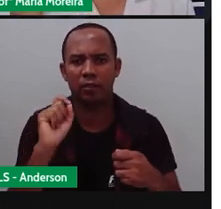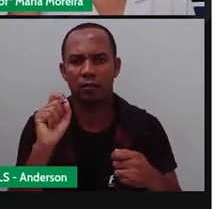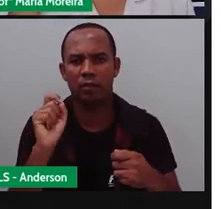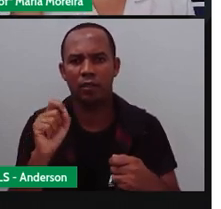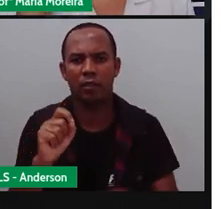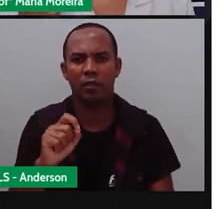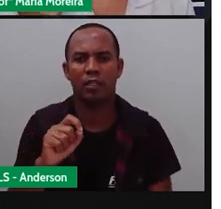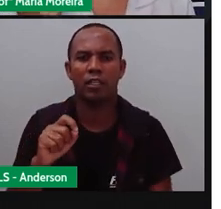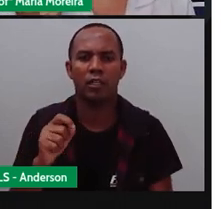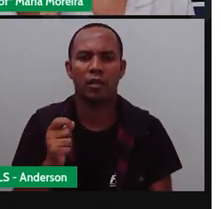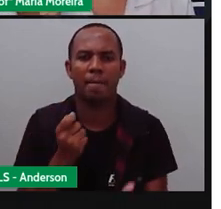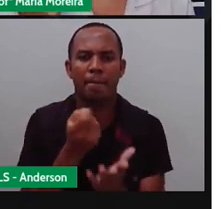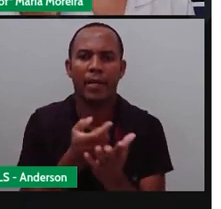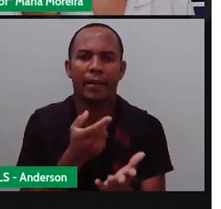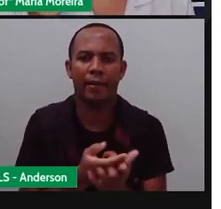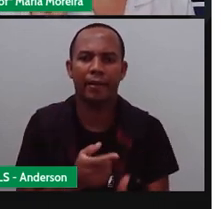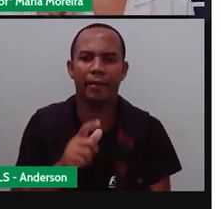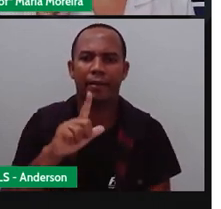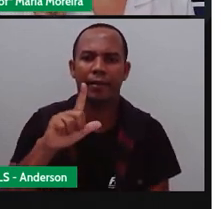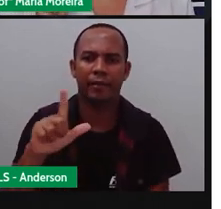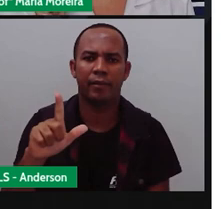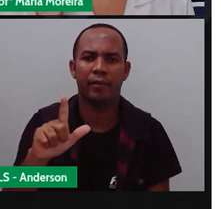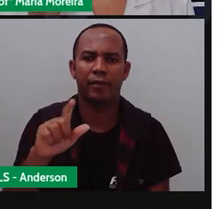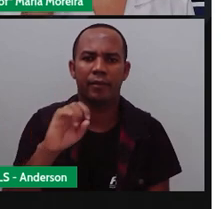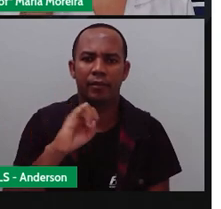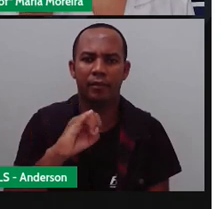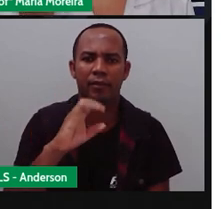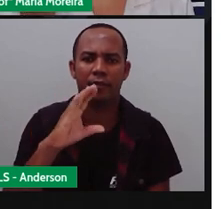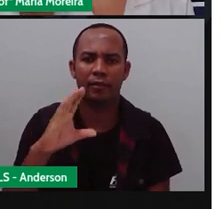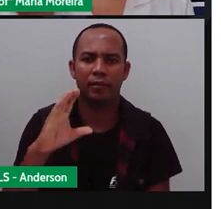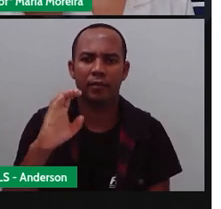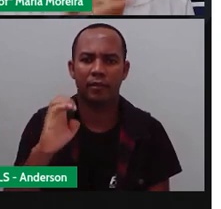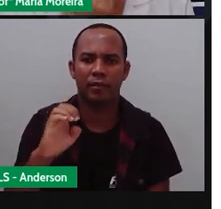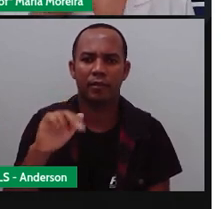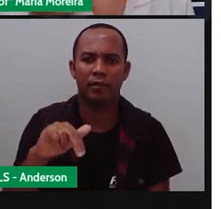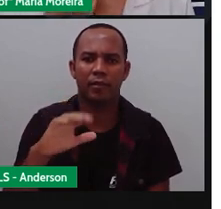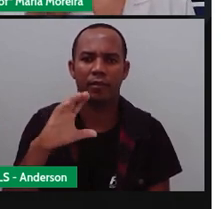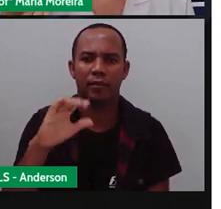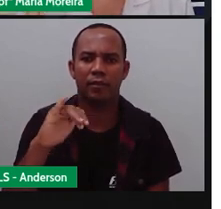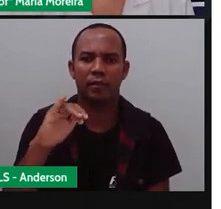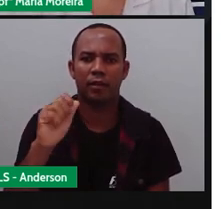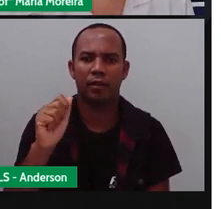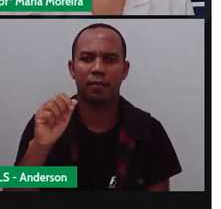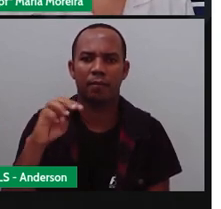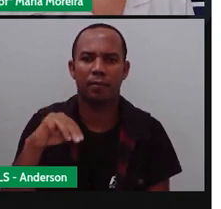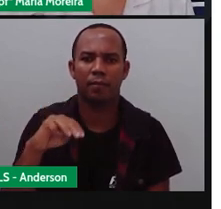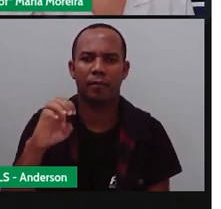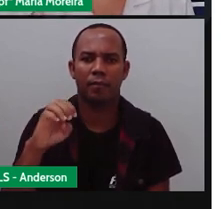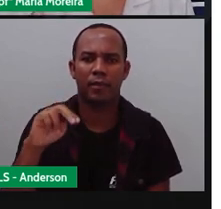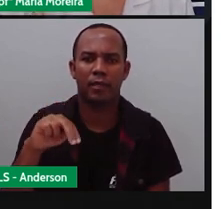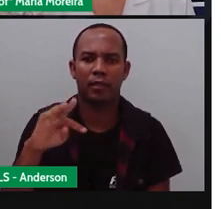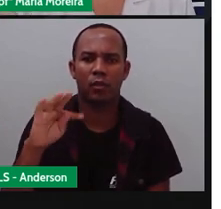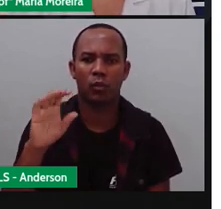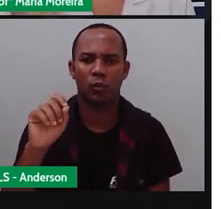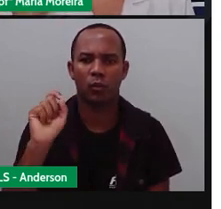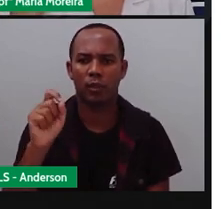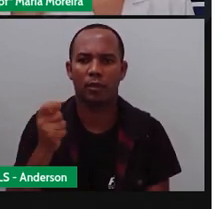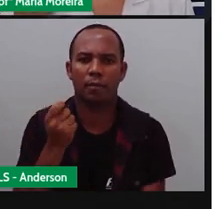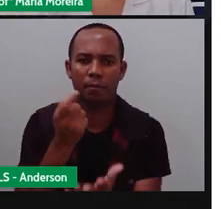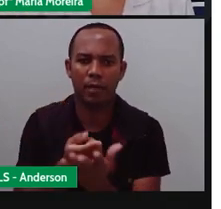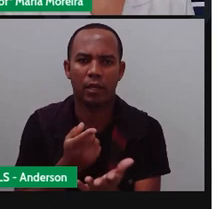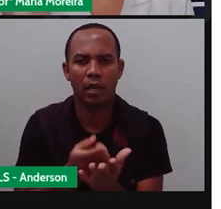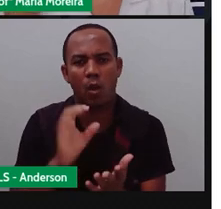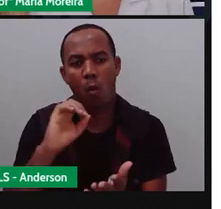eu preciso que esse meu trator tinha uma identificação ou seja uma placa para mim andar em vias públicas né isso